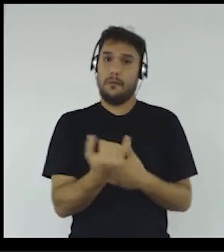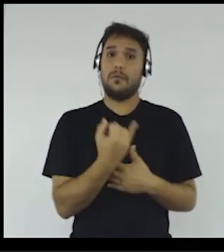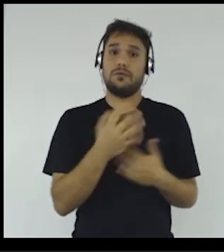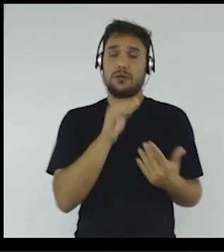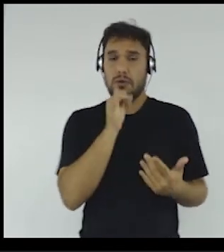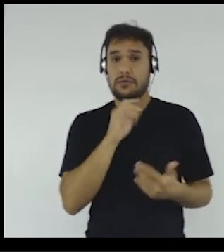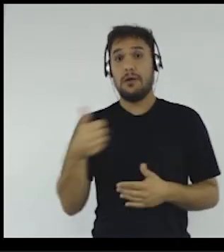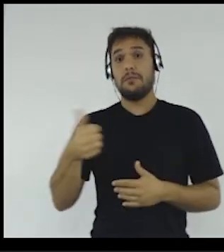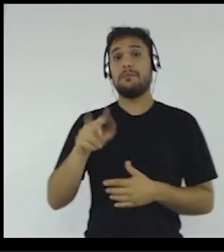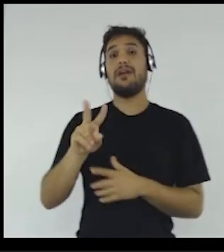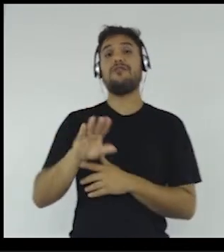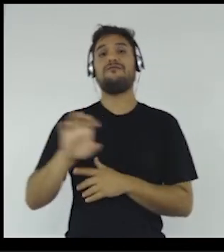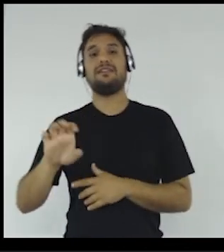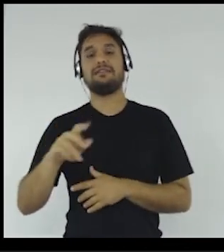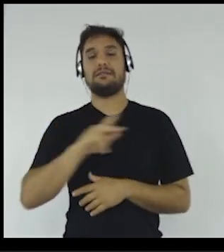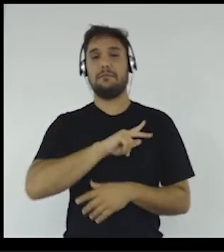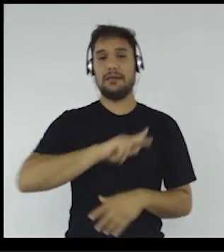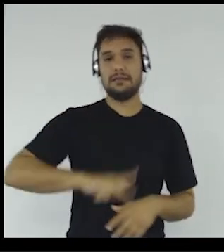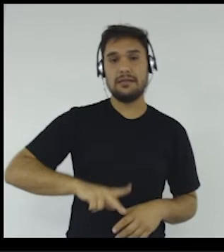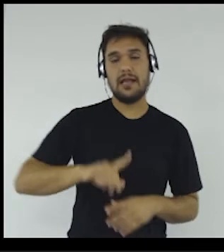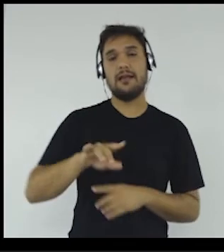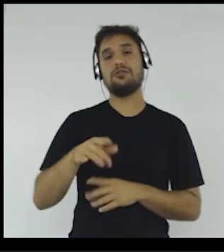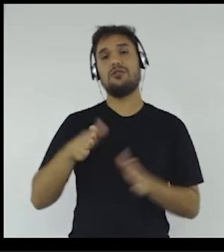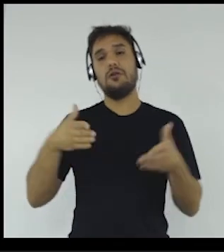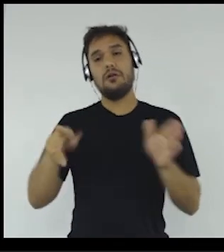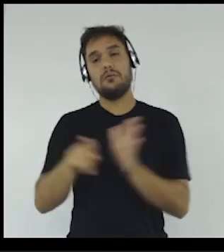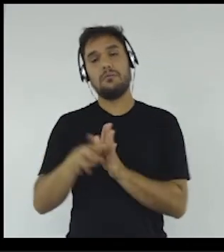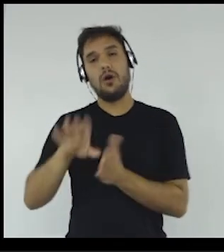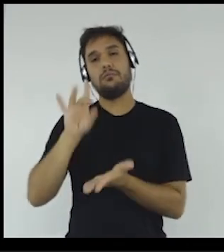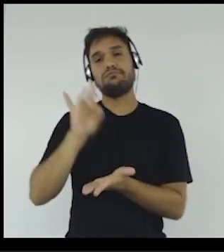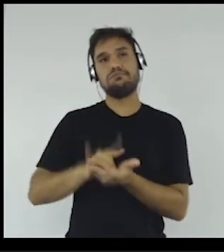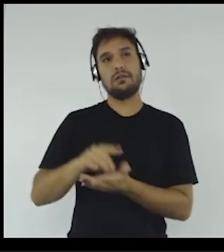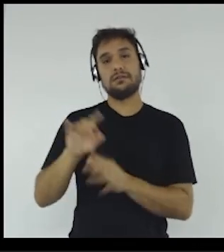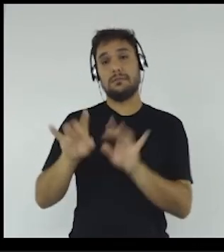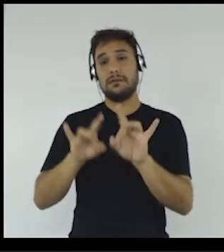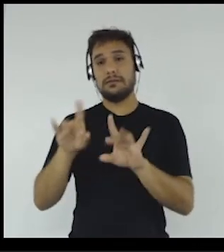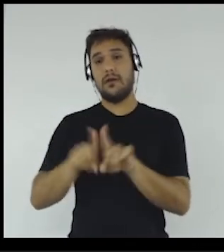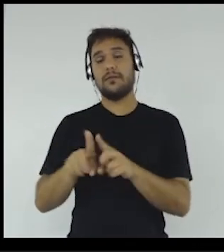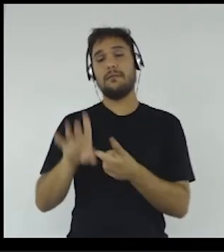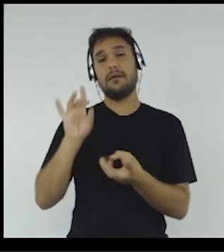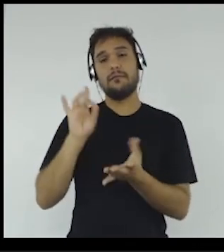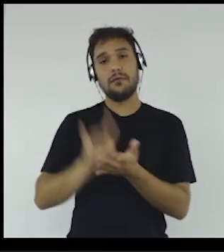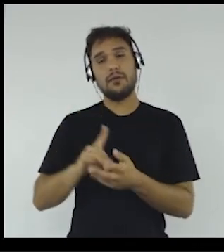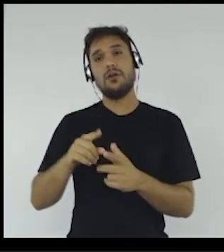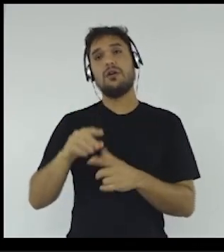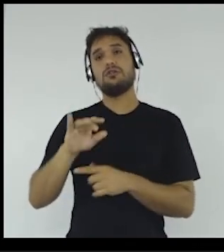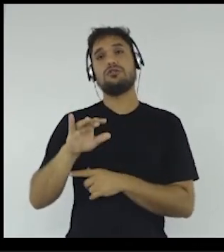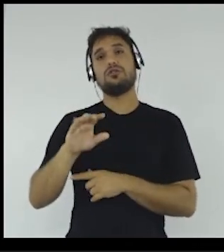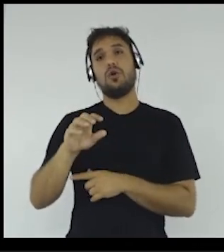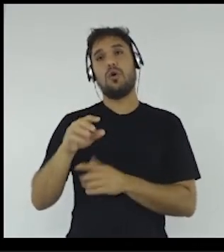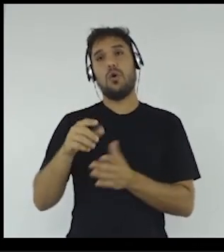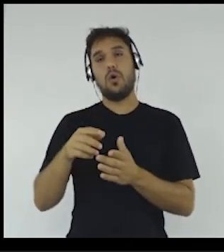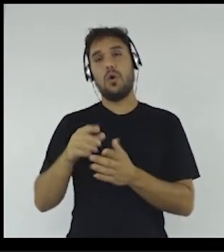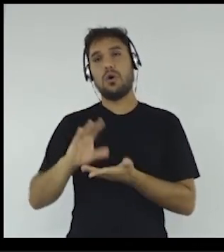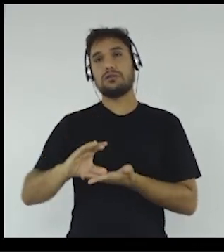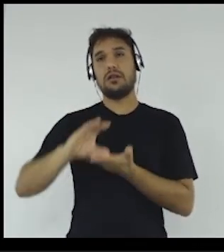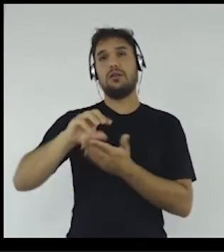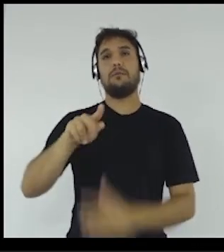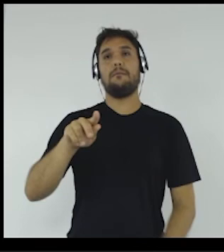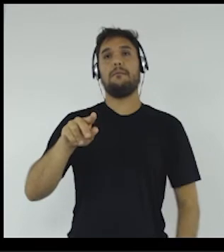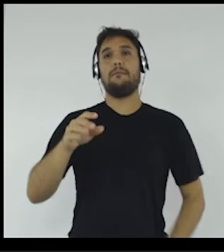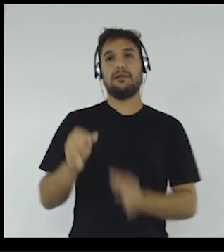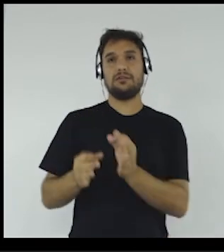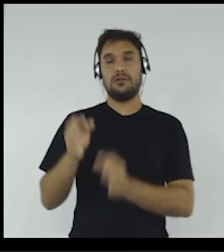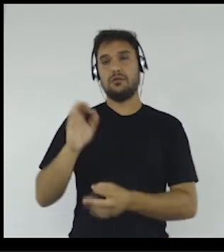o primeiro vice-presidente, membro efetivo do órgão especial, membro efetivo do Conselho de Magistratura, presidente da